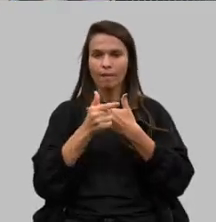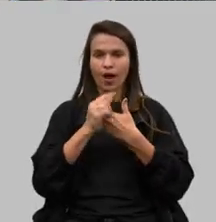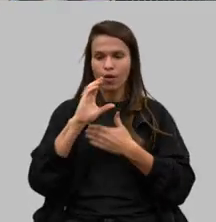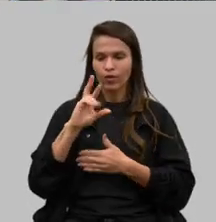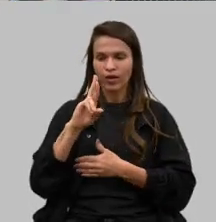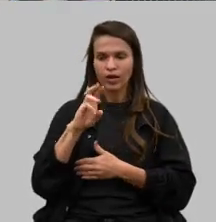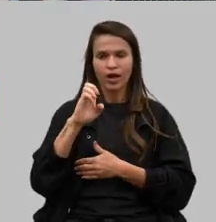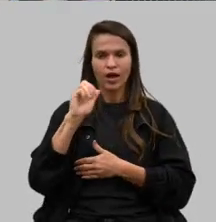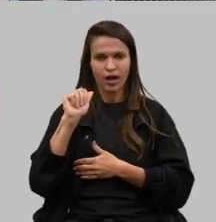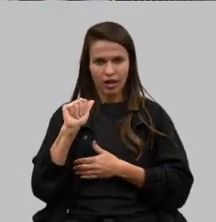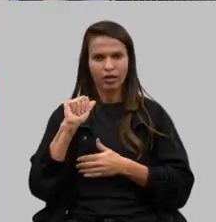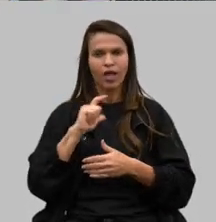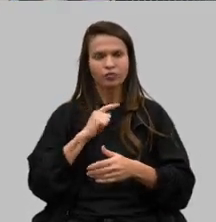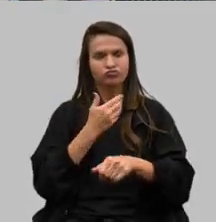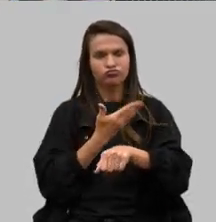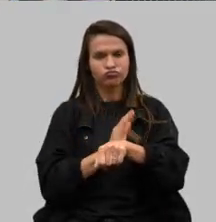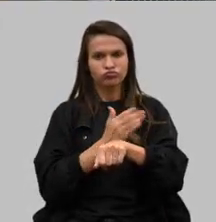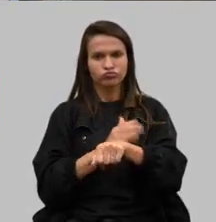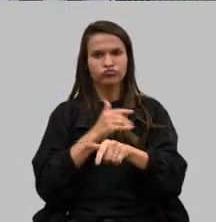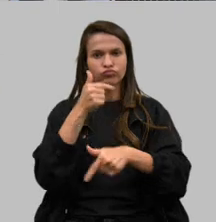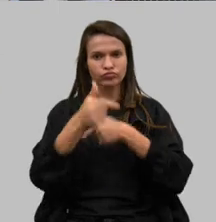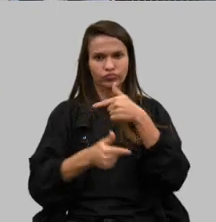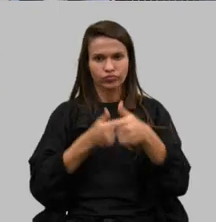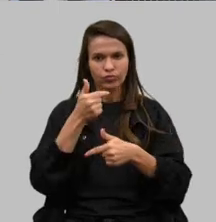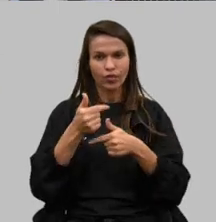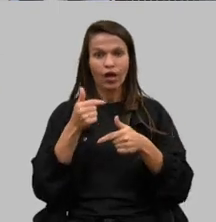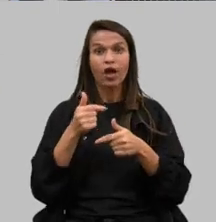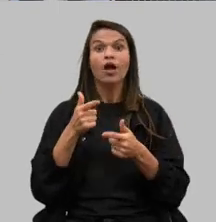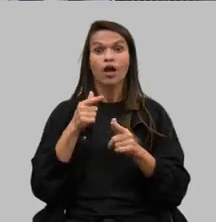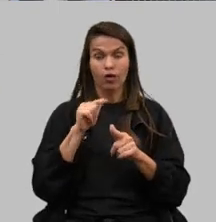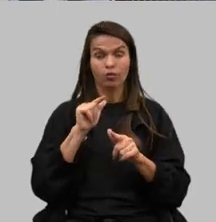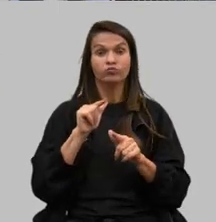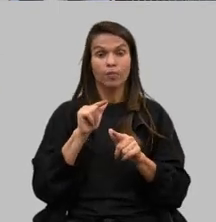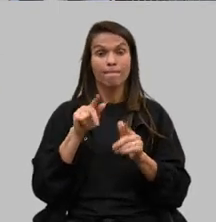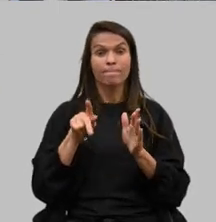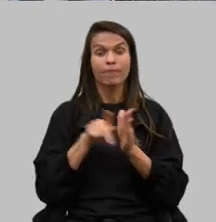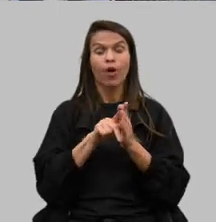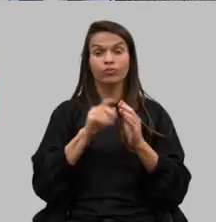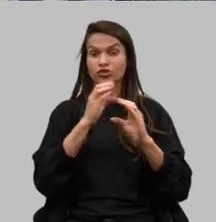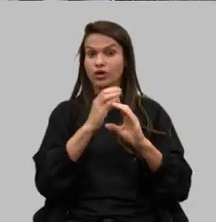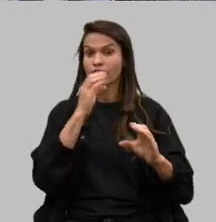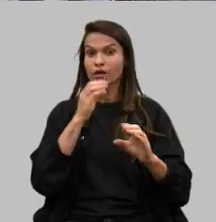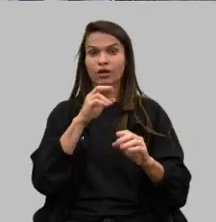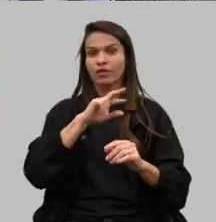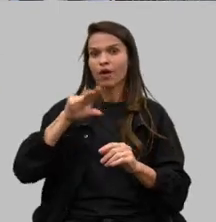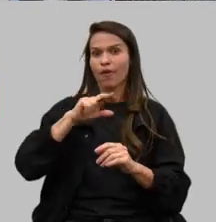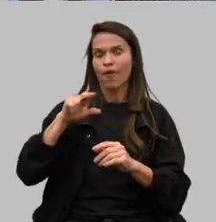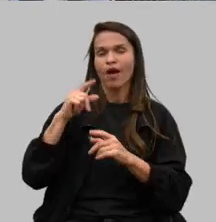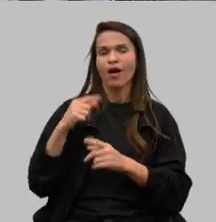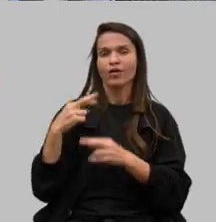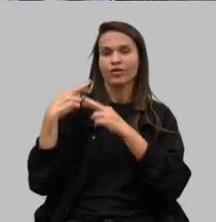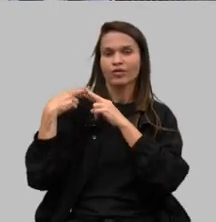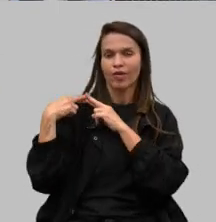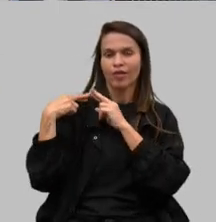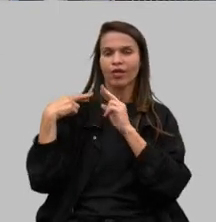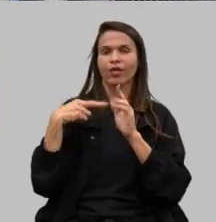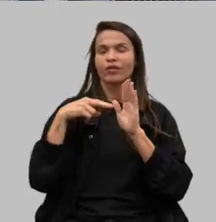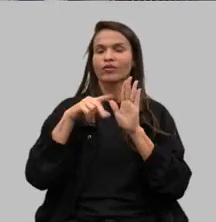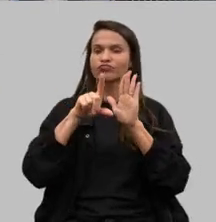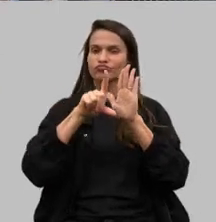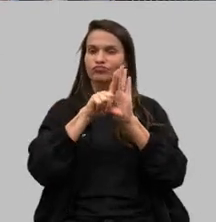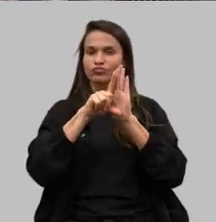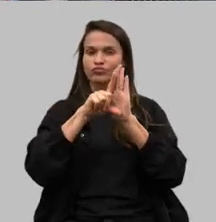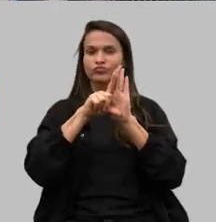profissional Porque isso é uma atividade de engenharia né E não uma responsabilidade do licenciamento ambiental levantar